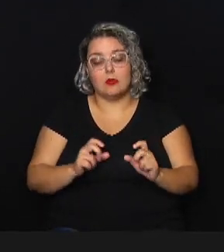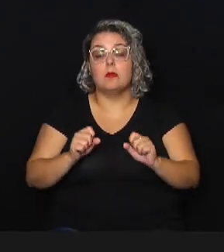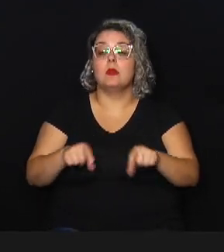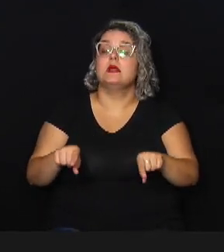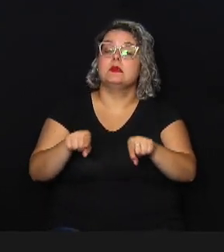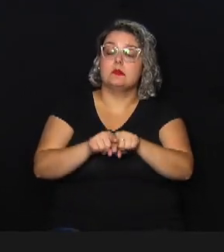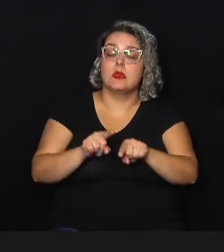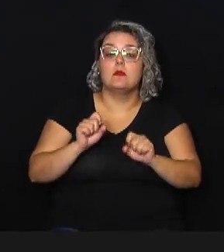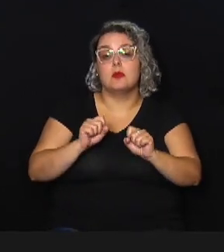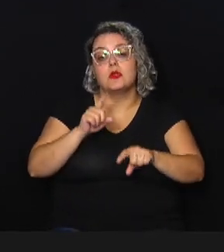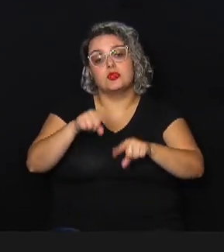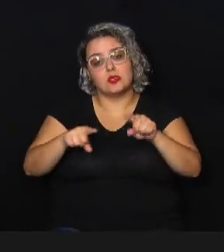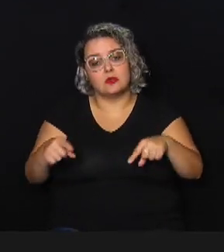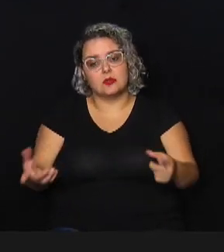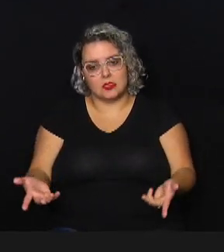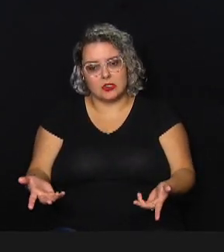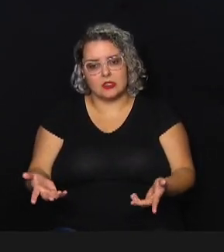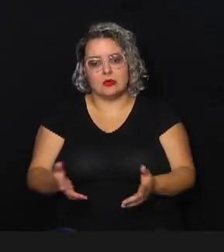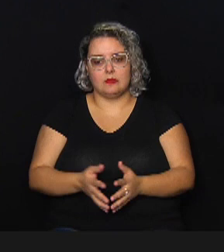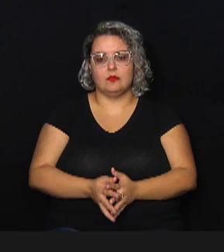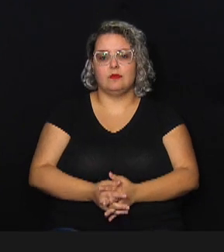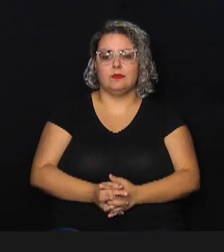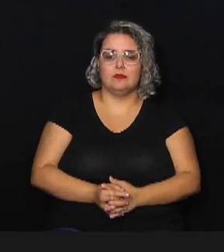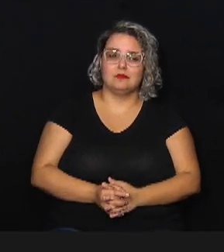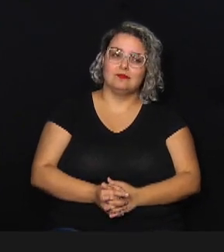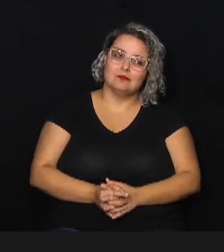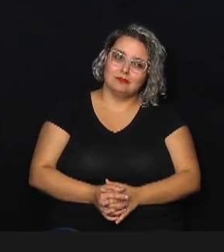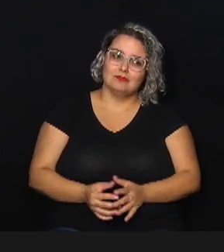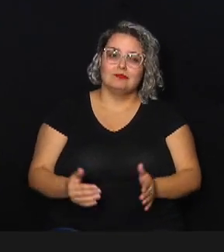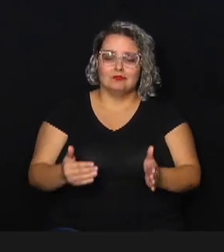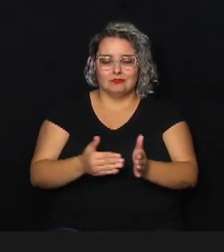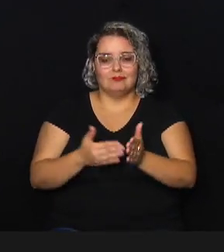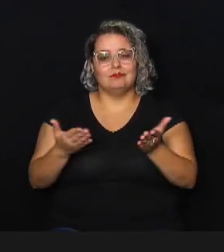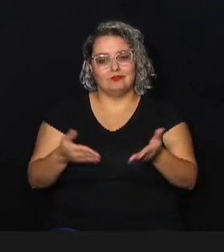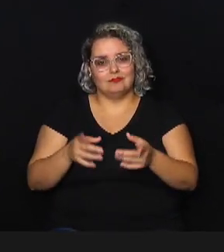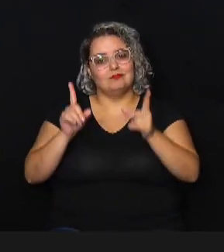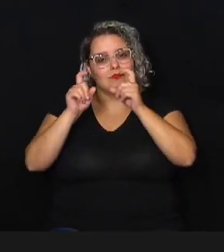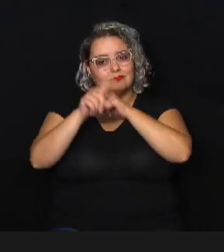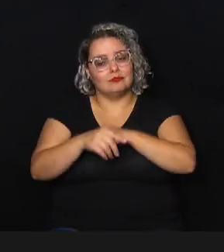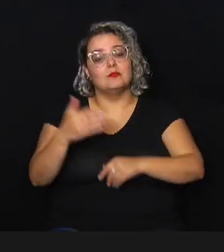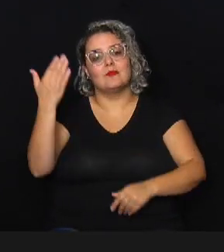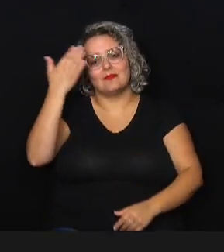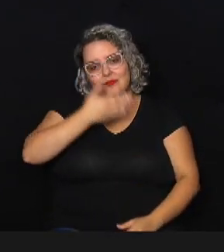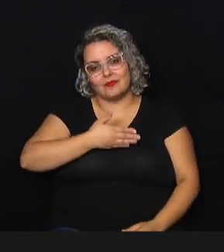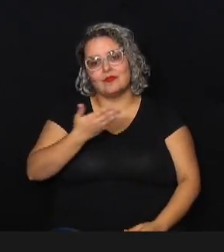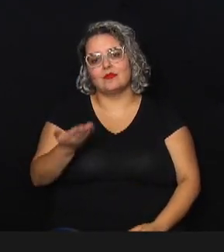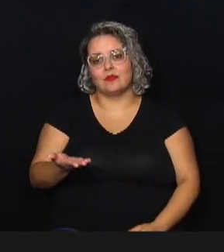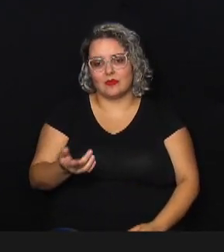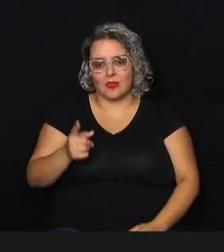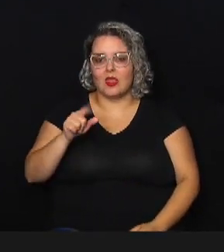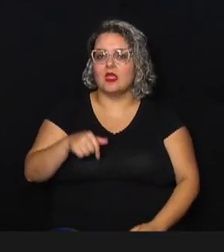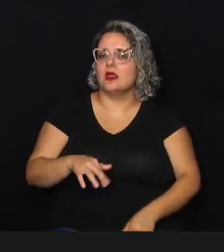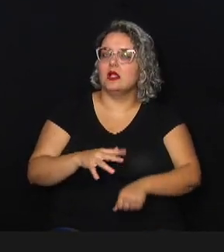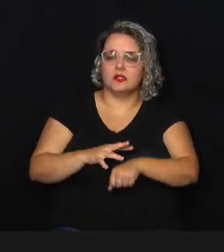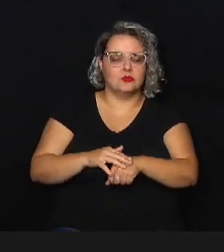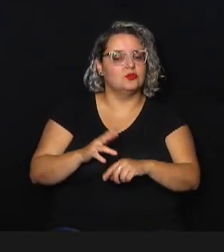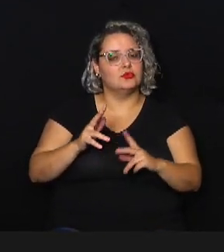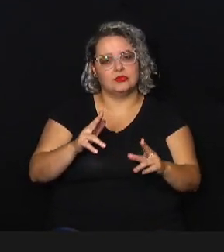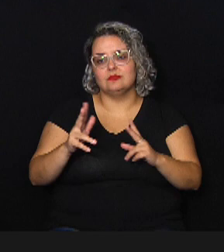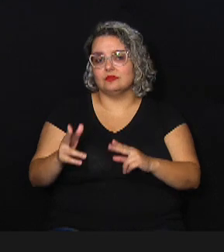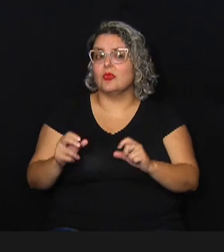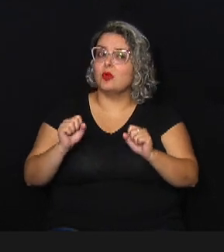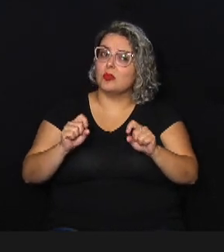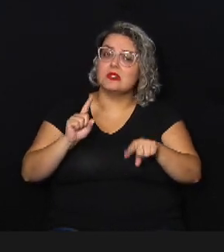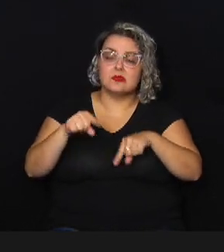mas a gente, até hoje em dia, é muito difícil da gente provar que é a mesma doença. Normalmente pode ser uma